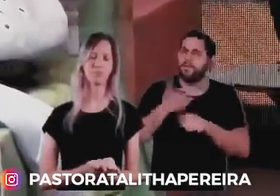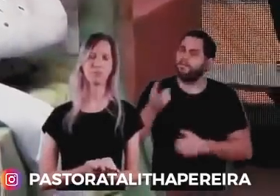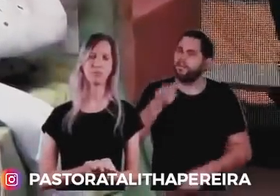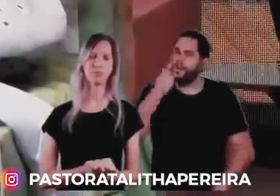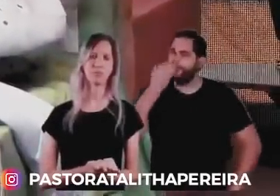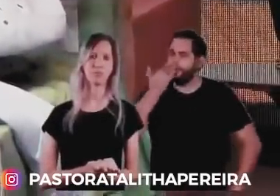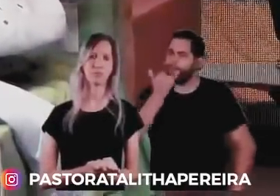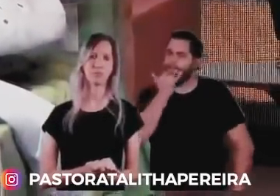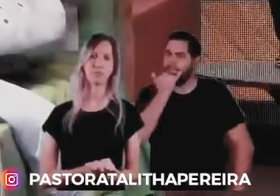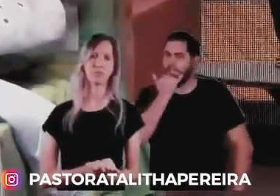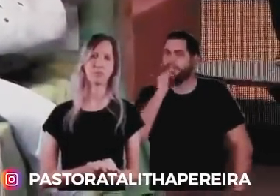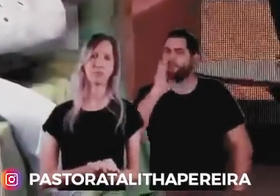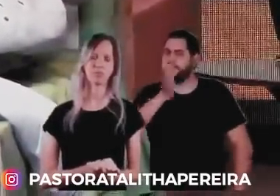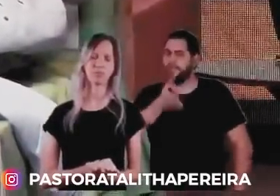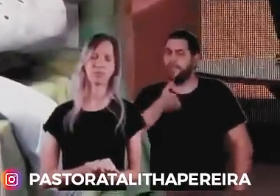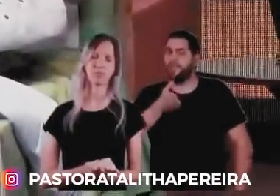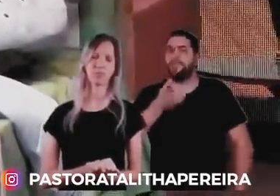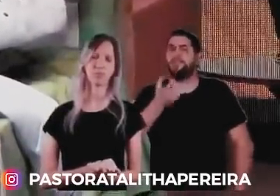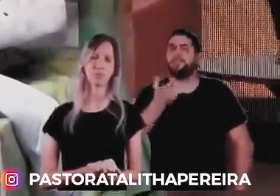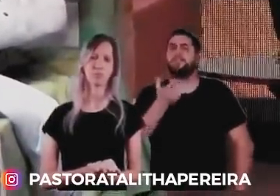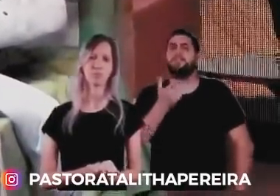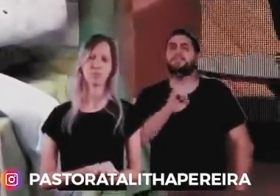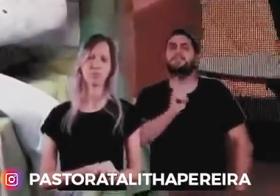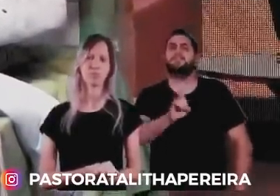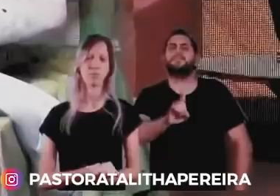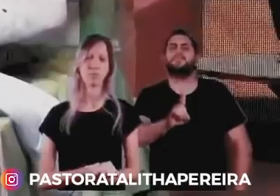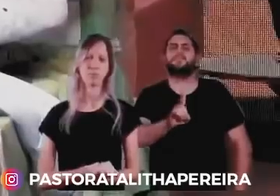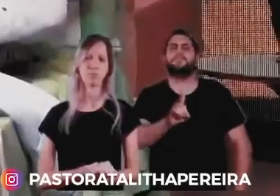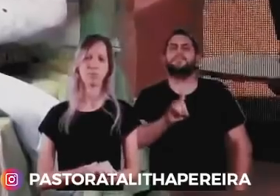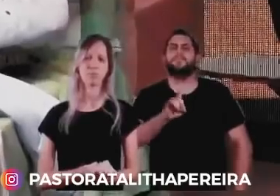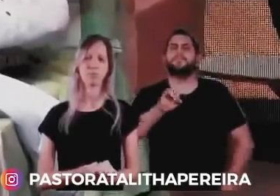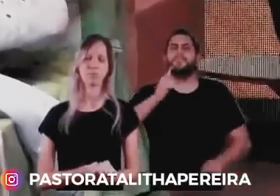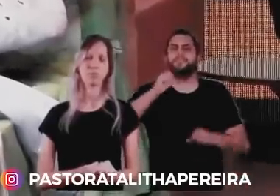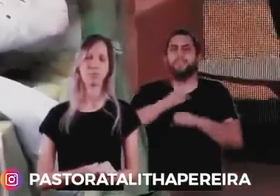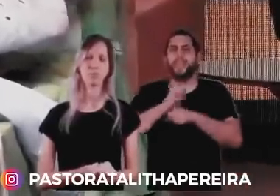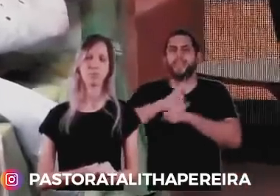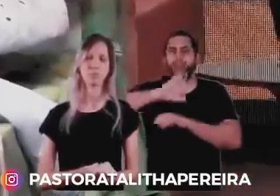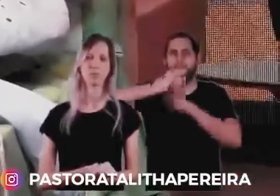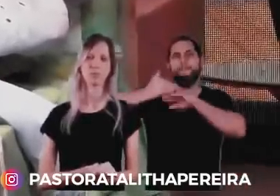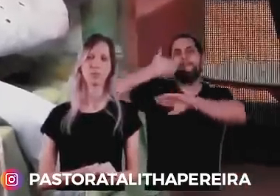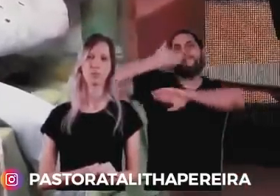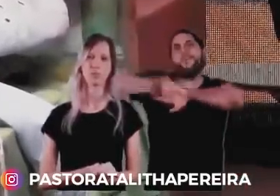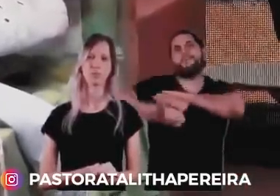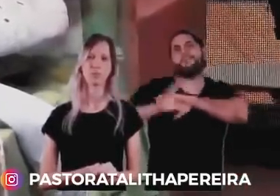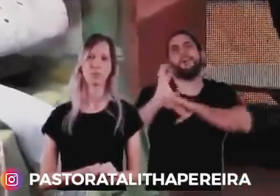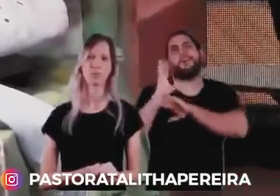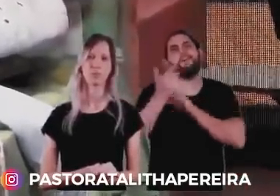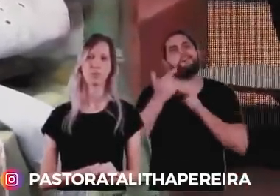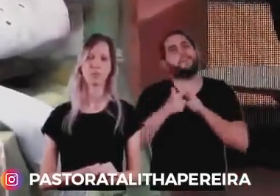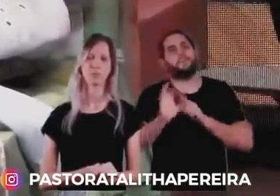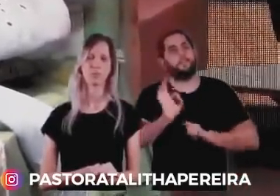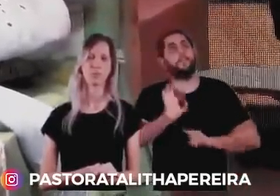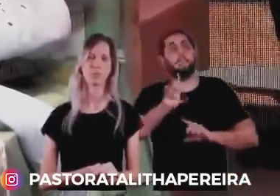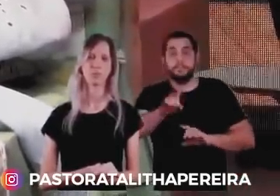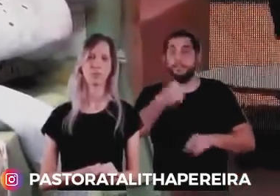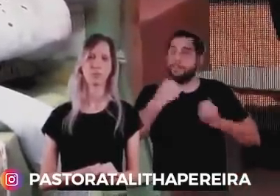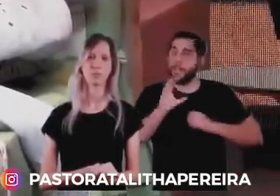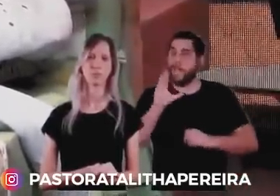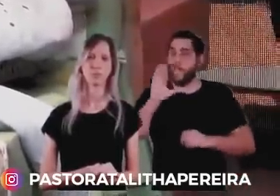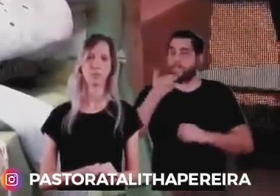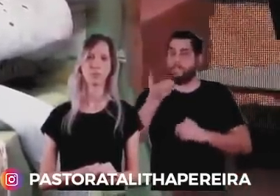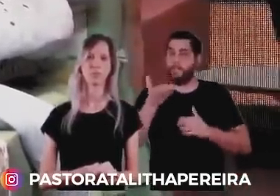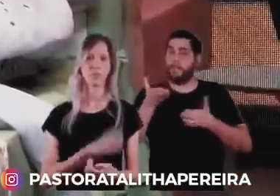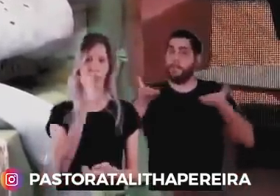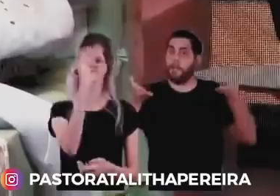perdão, não vire um dia para o outro brigado, gente. Não, olha, se tem que resolver,